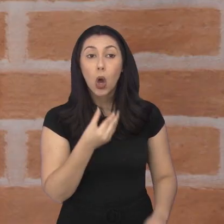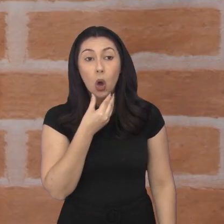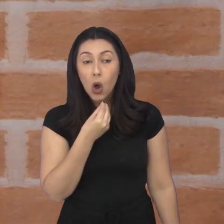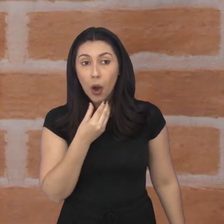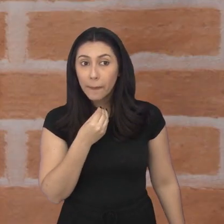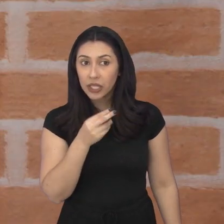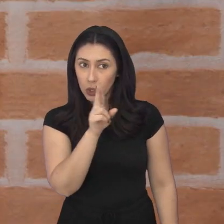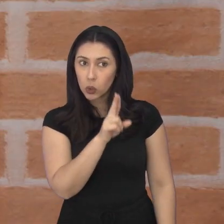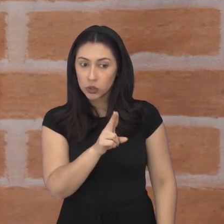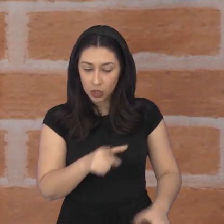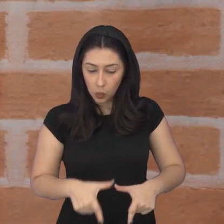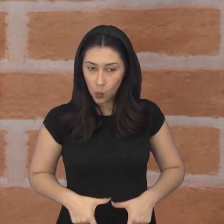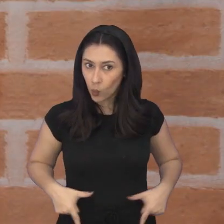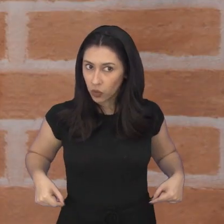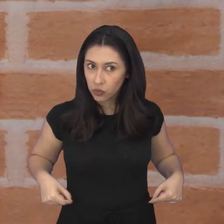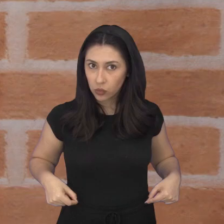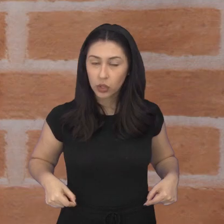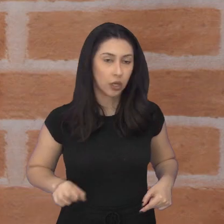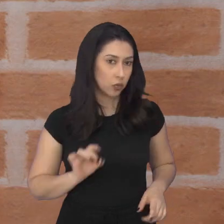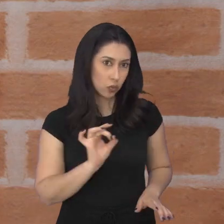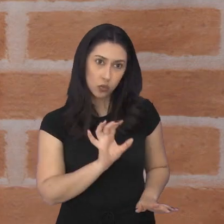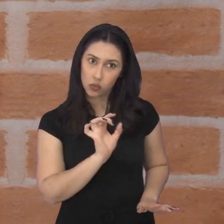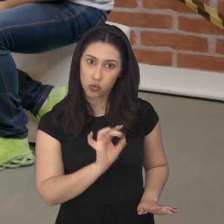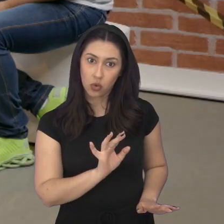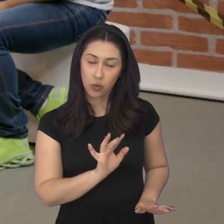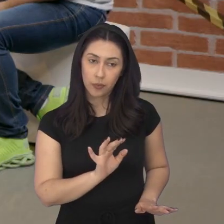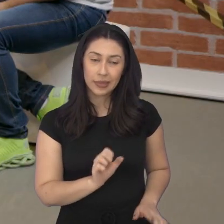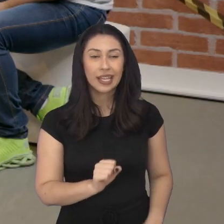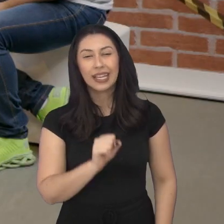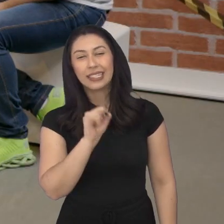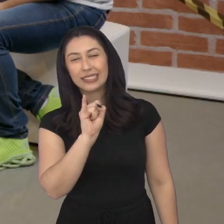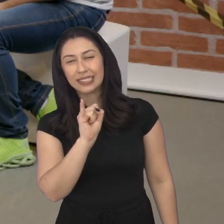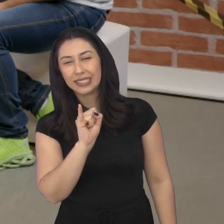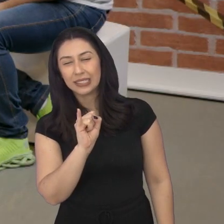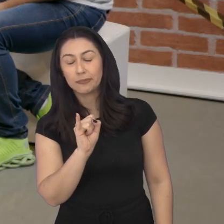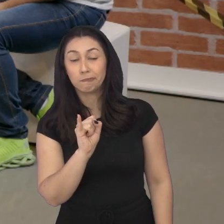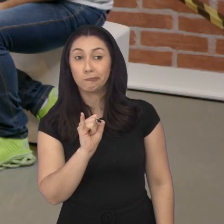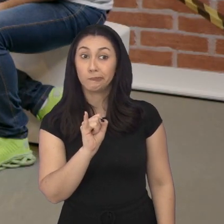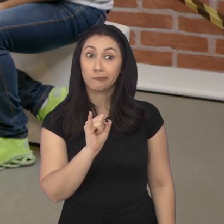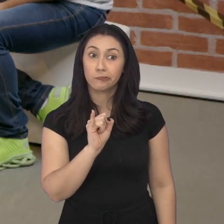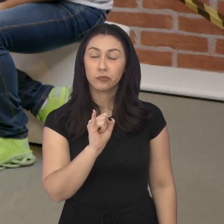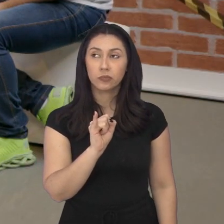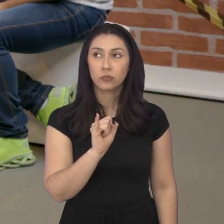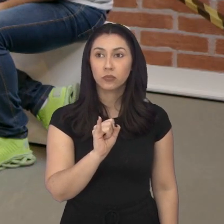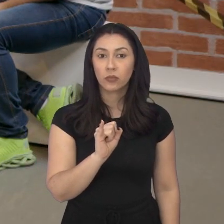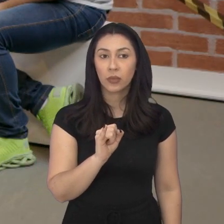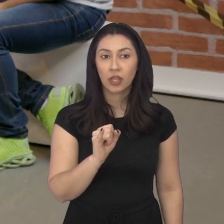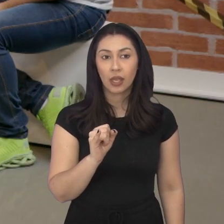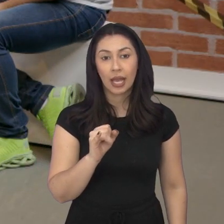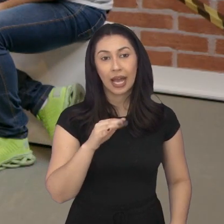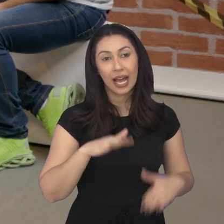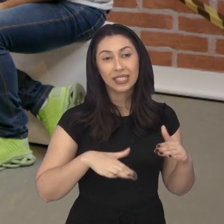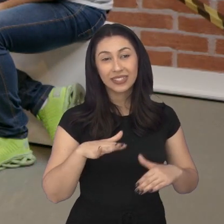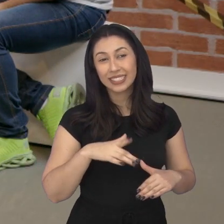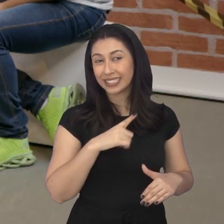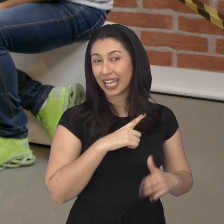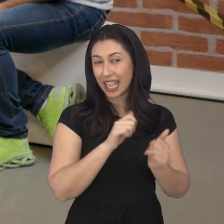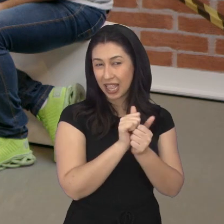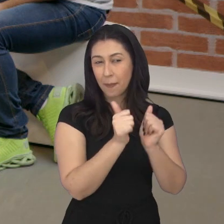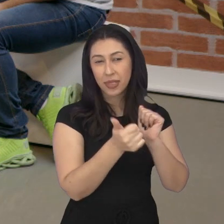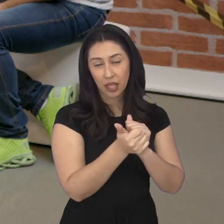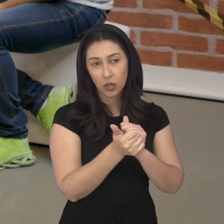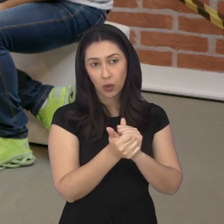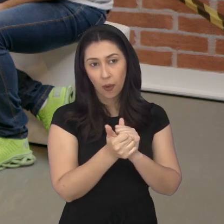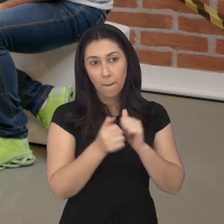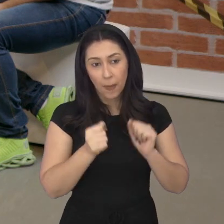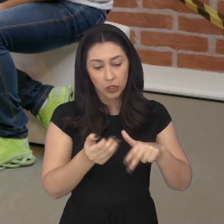maiô, a gente usa sunga, né? O menino está usando uma sunga. E se ele tá usando, né, quando, por exemplo, tinha os trajes tecnológicos, hoje eles não podem, eles só usam a